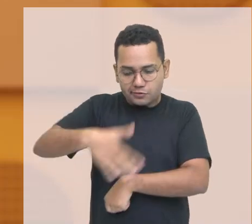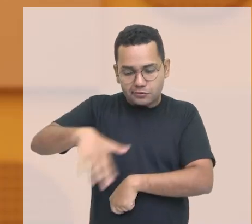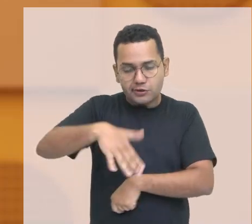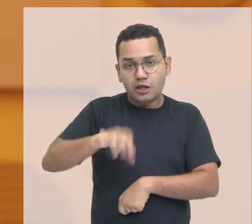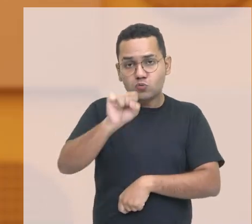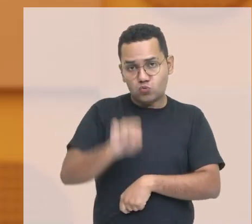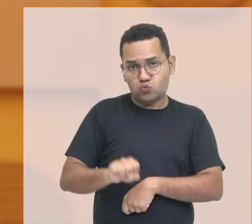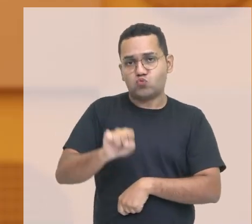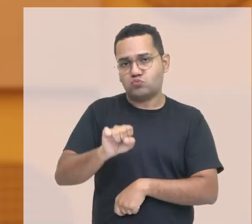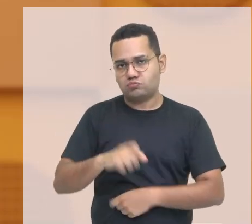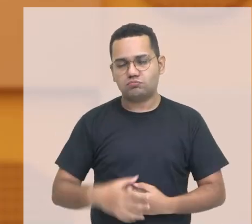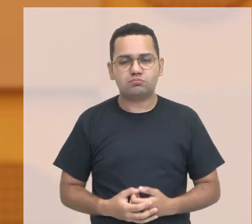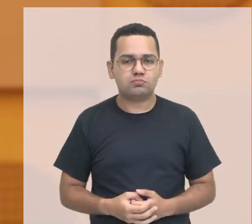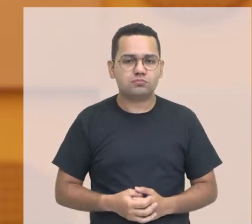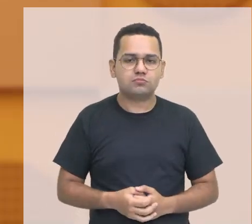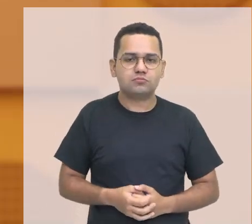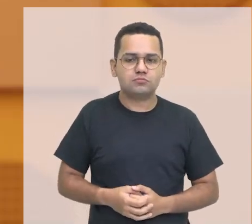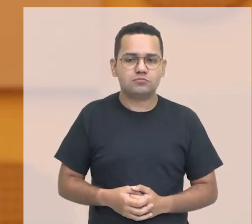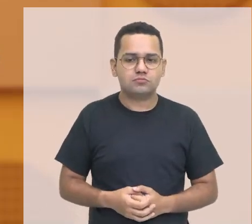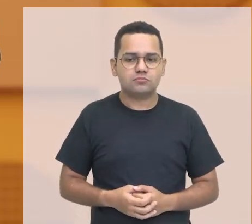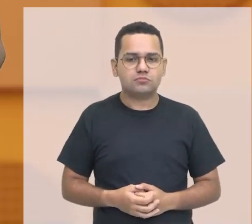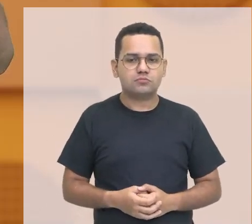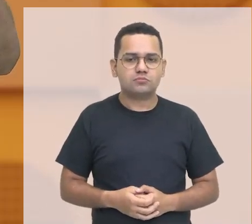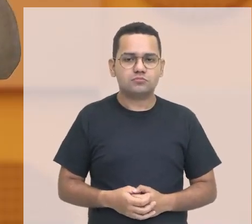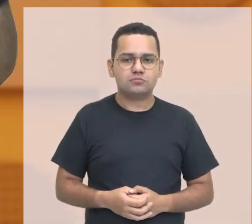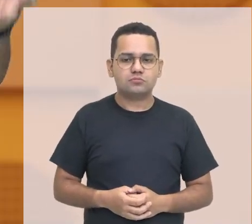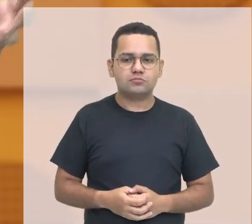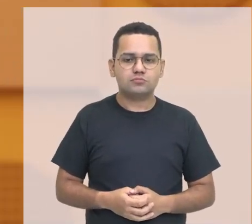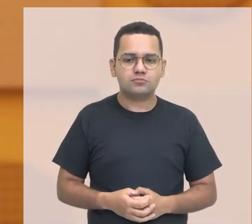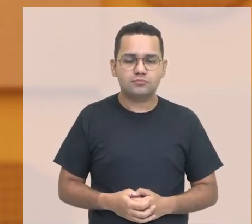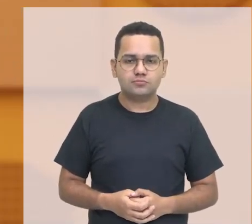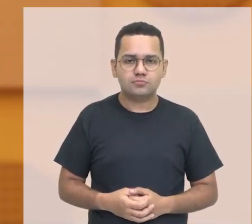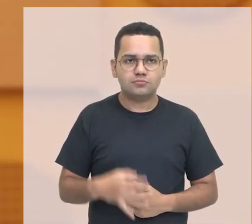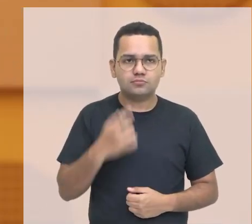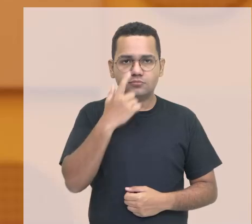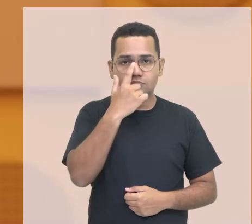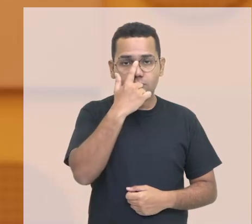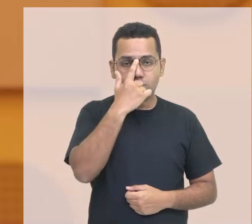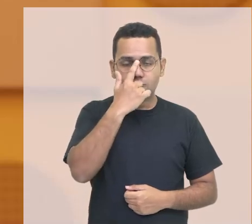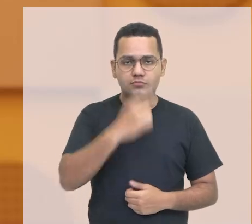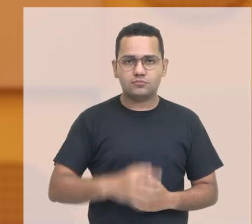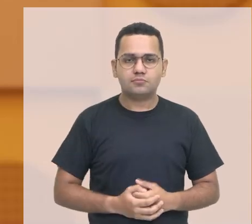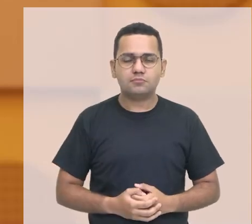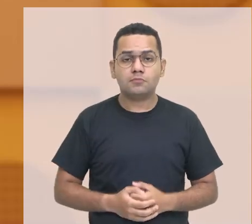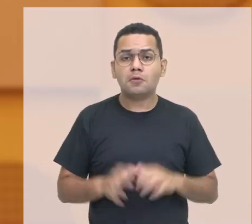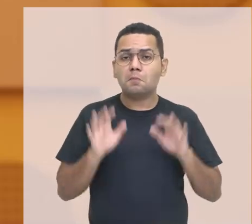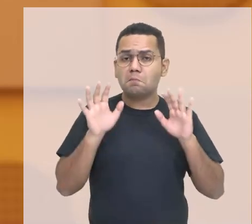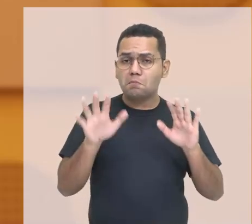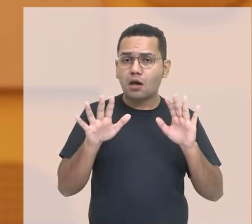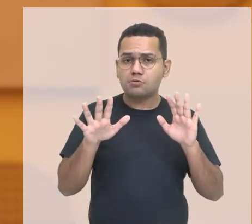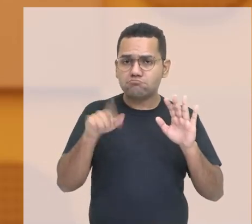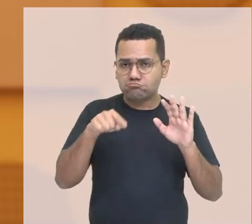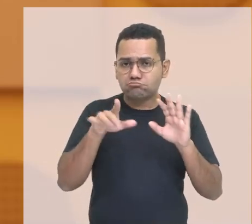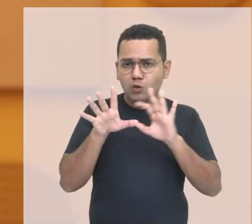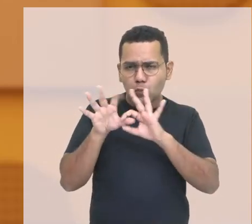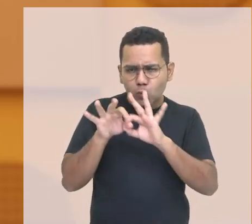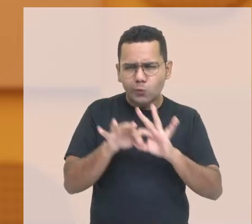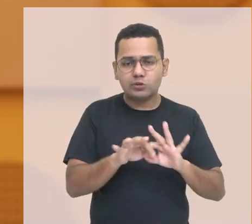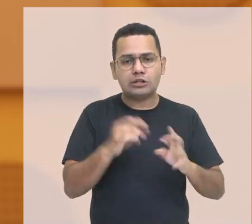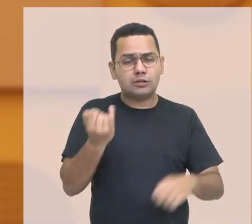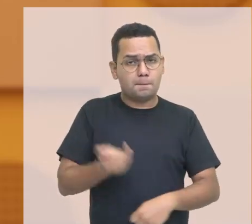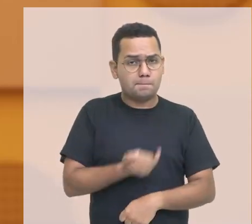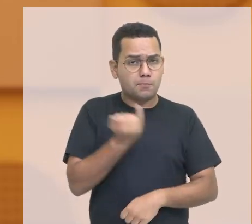tem justamente, né, dentro desse contexto, vários pontos importantes que